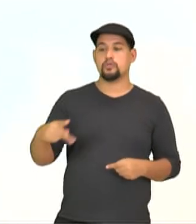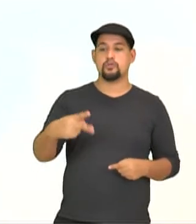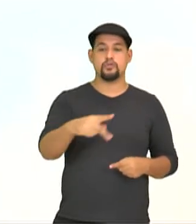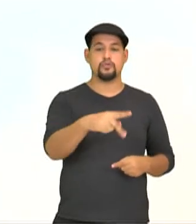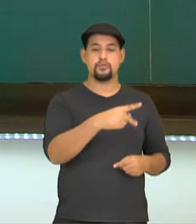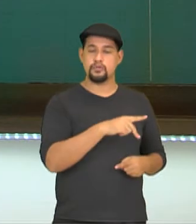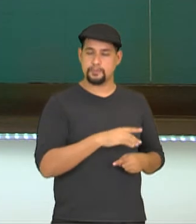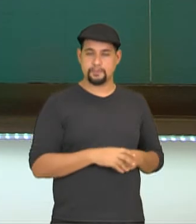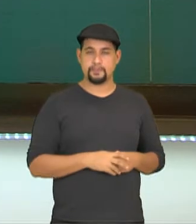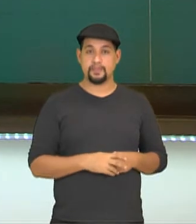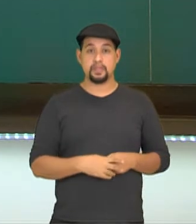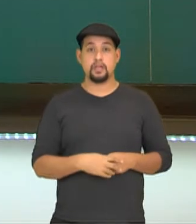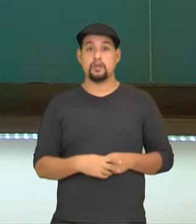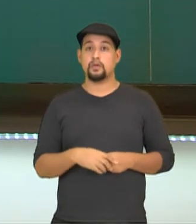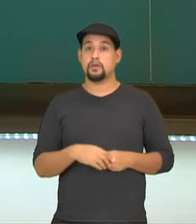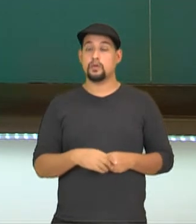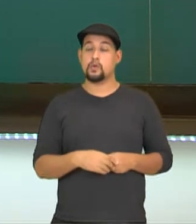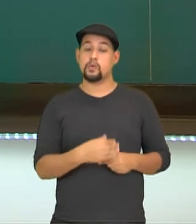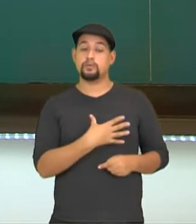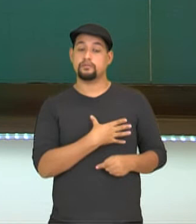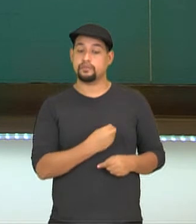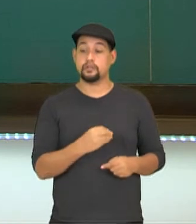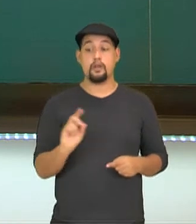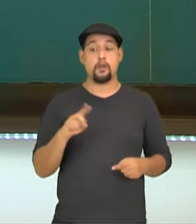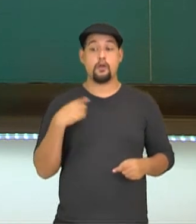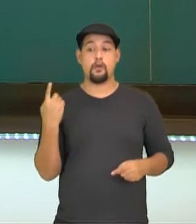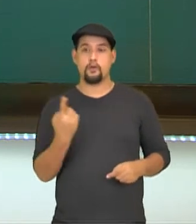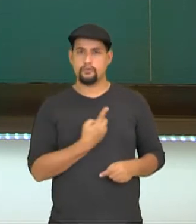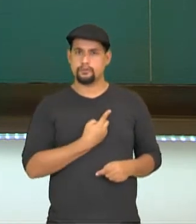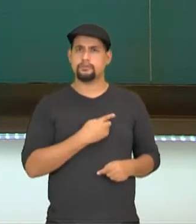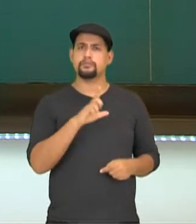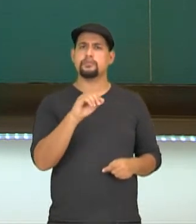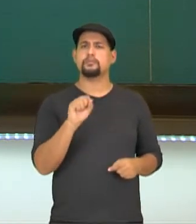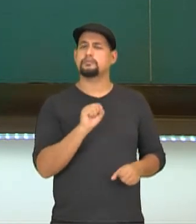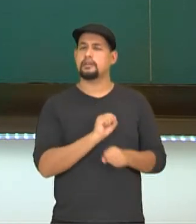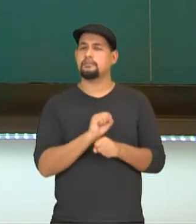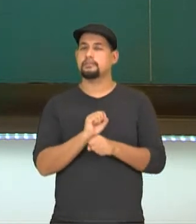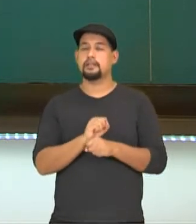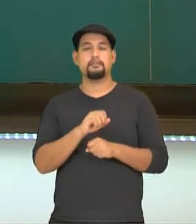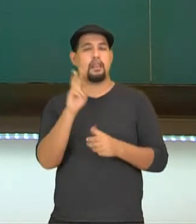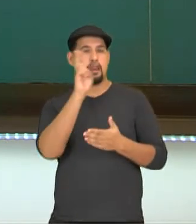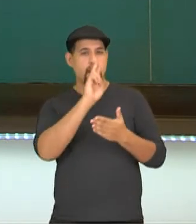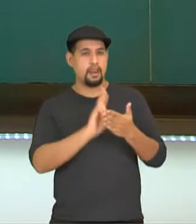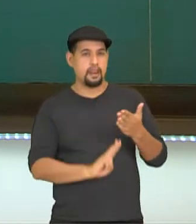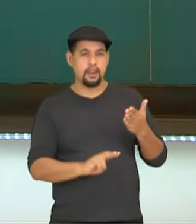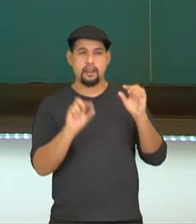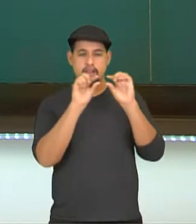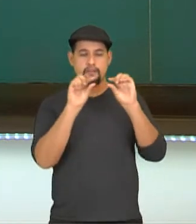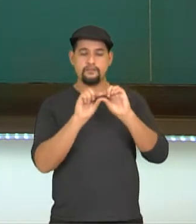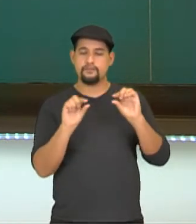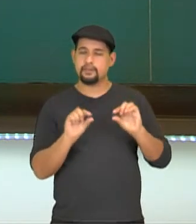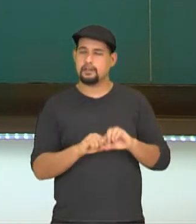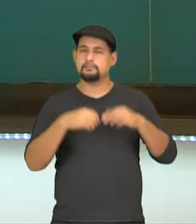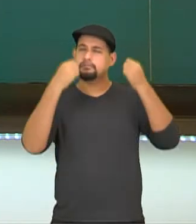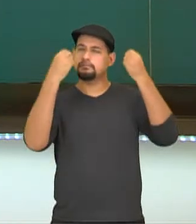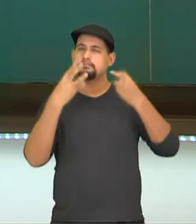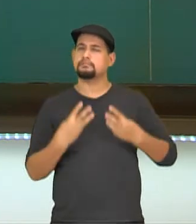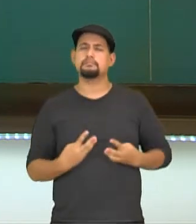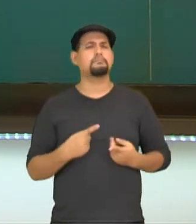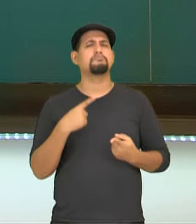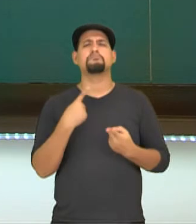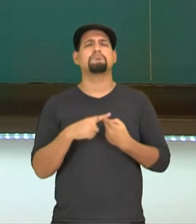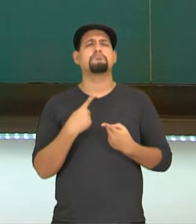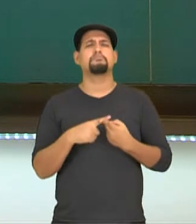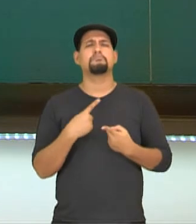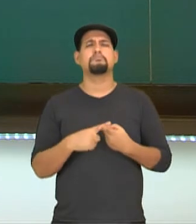Los hijos son nuestros. Então, um tempinho aí para você reler essas frases e explicar por